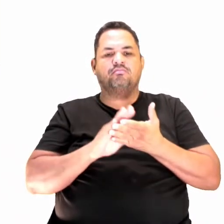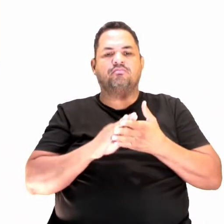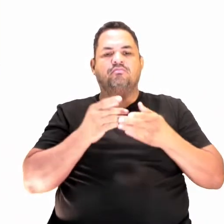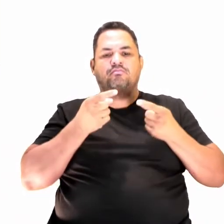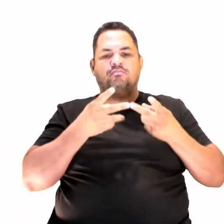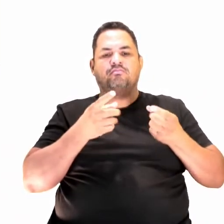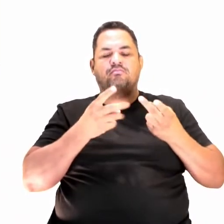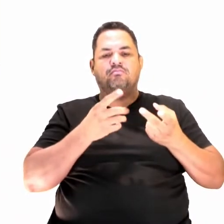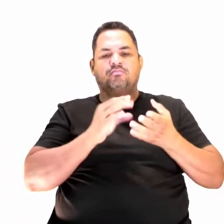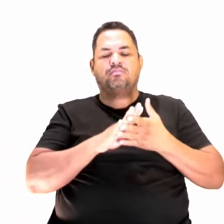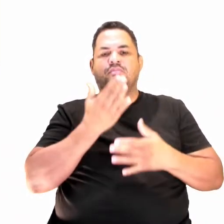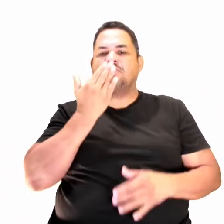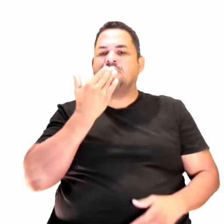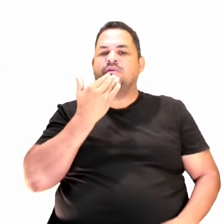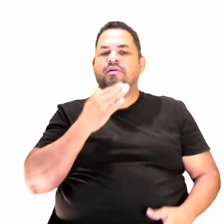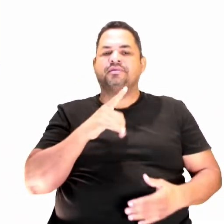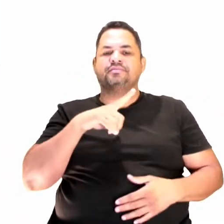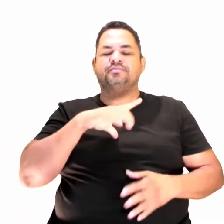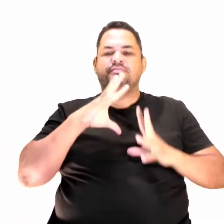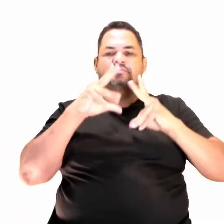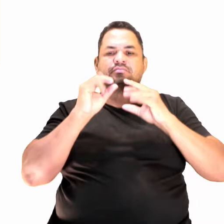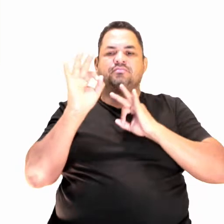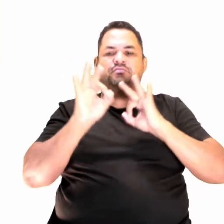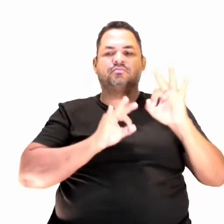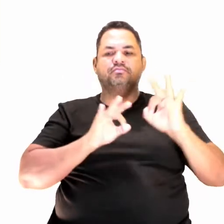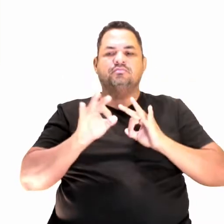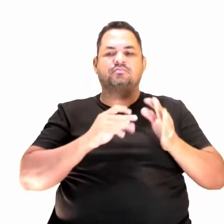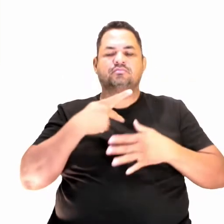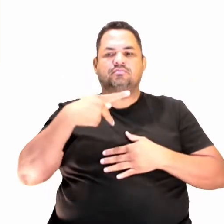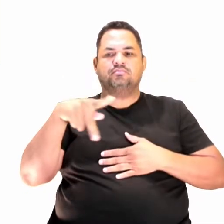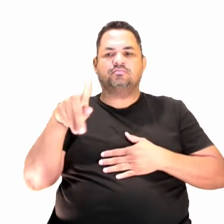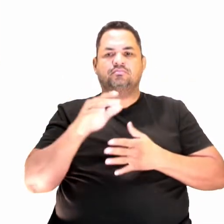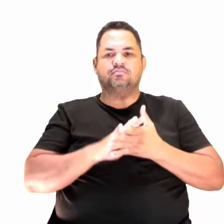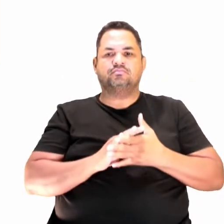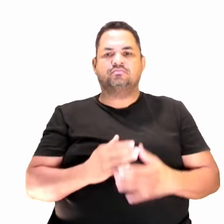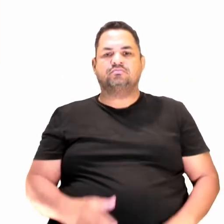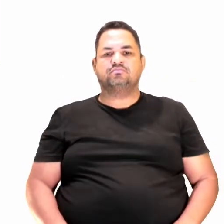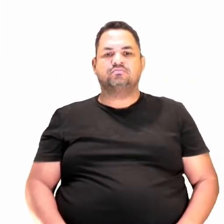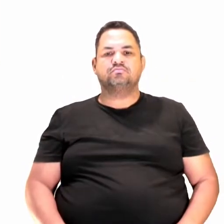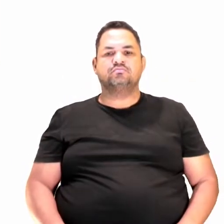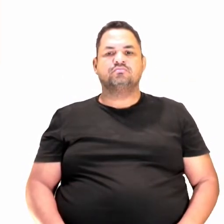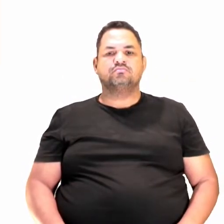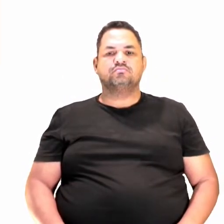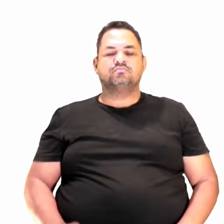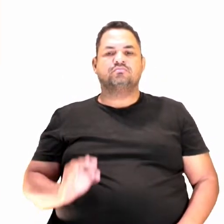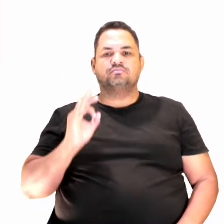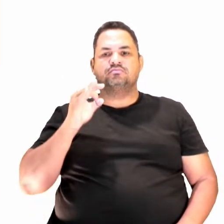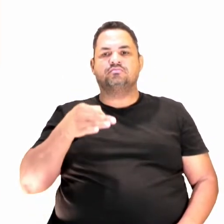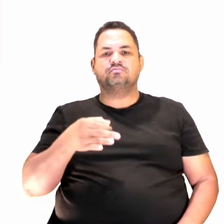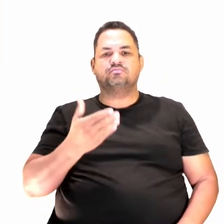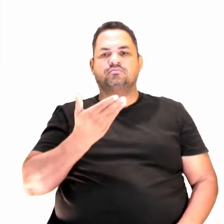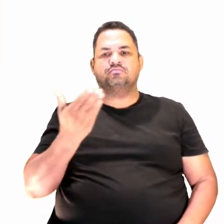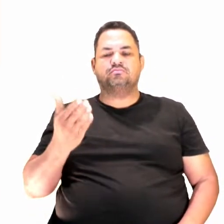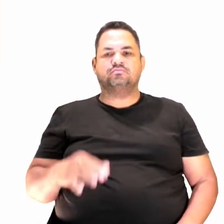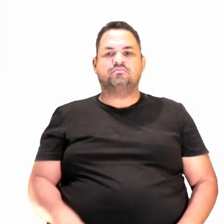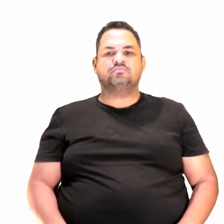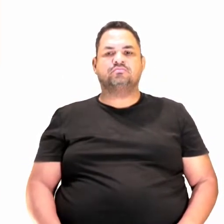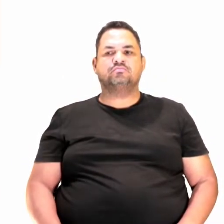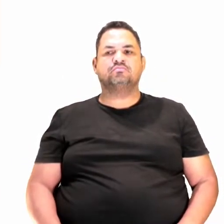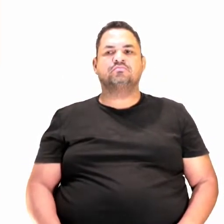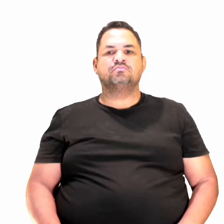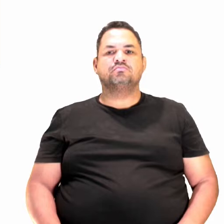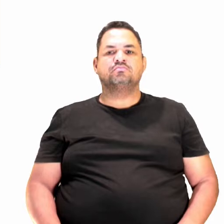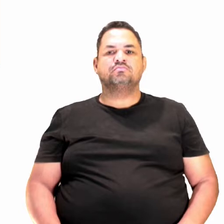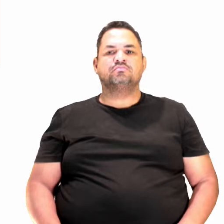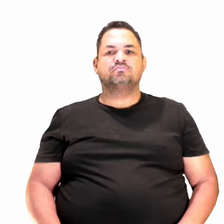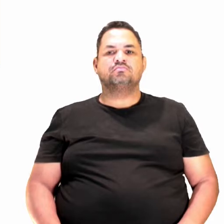de alimentos. Então, assim, tem toda uma construção para a obesity, certo? Então, já que a gente ficou sabendo